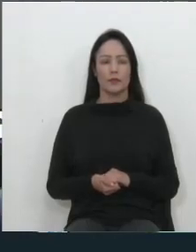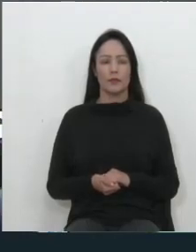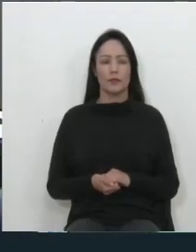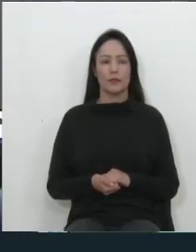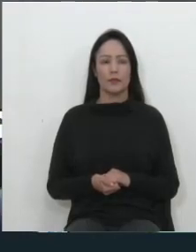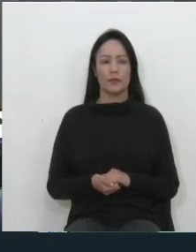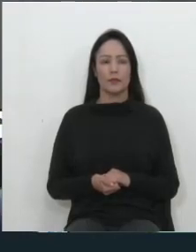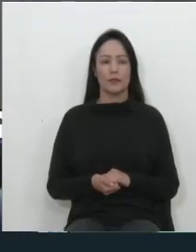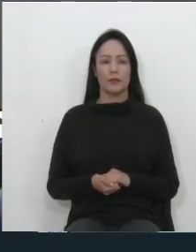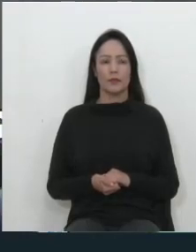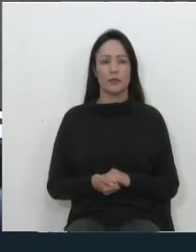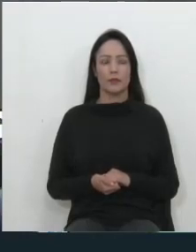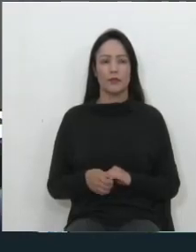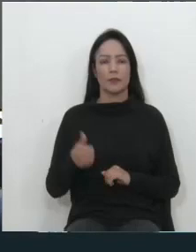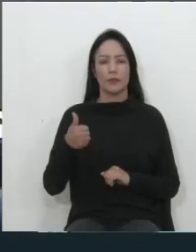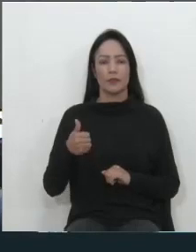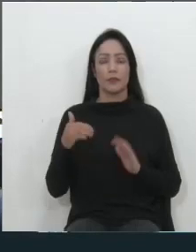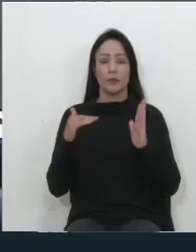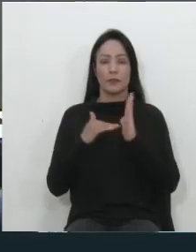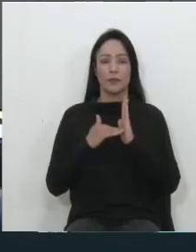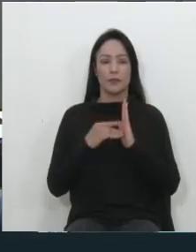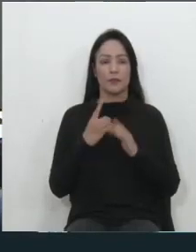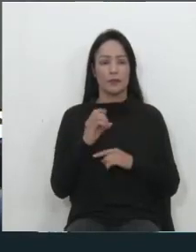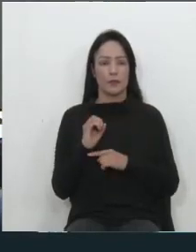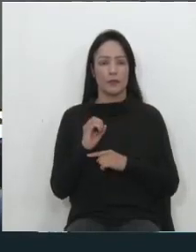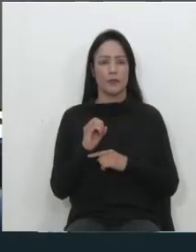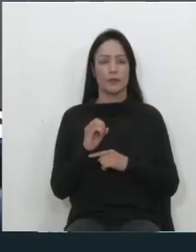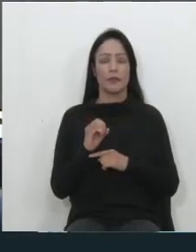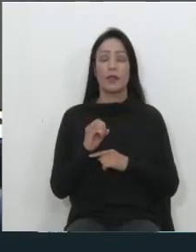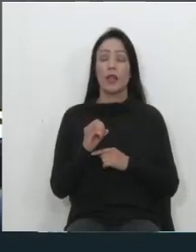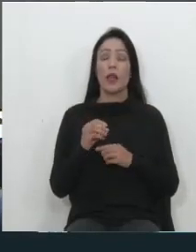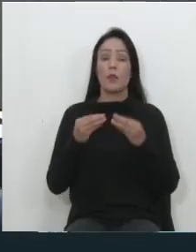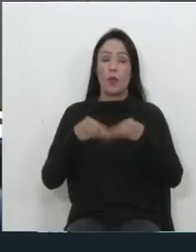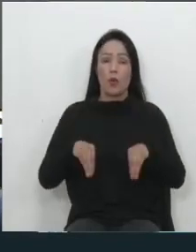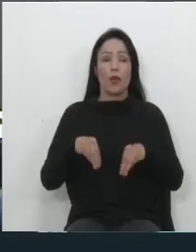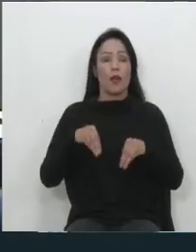Do primeiro ao décimo, prejudicado por falta de parecer.